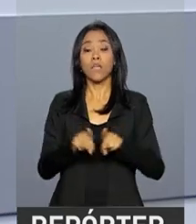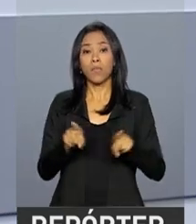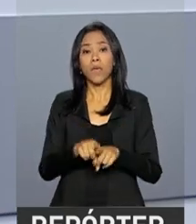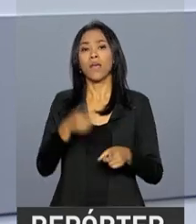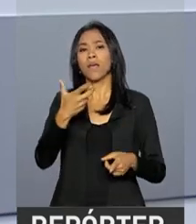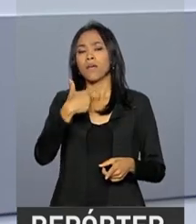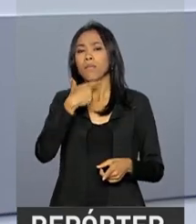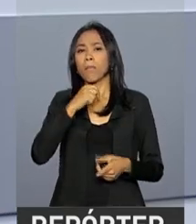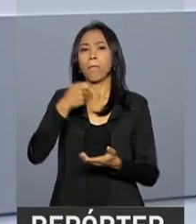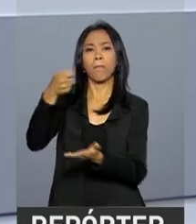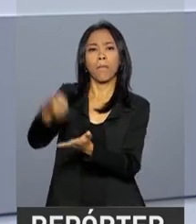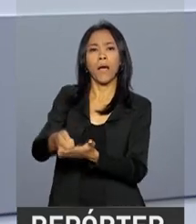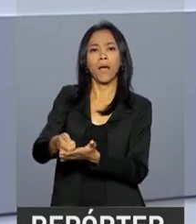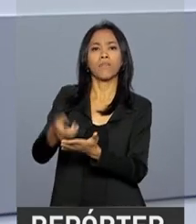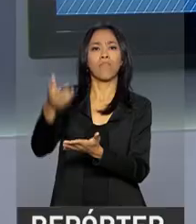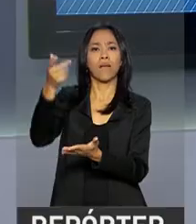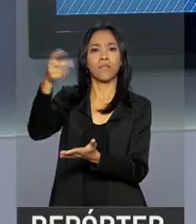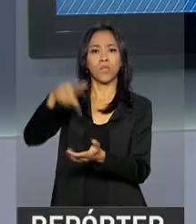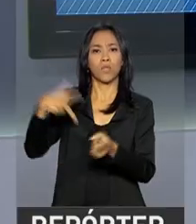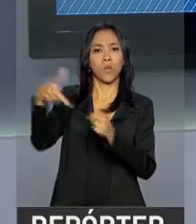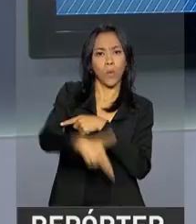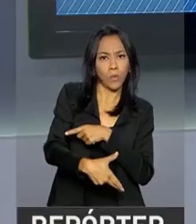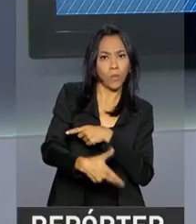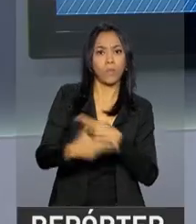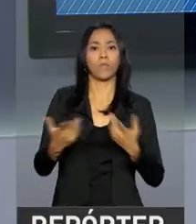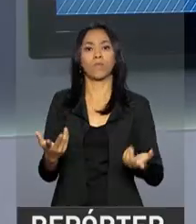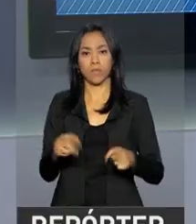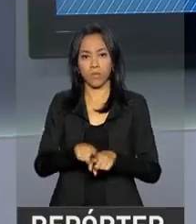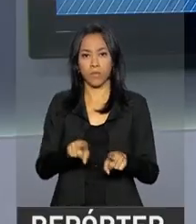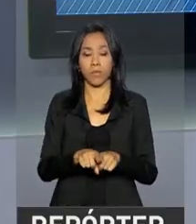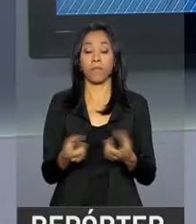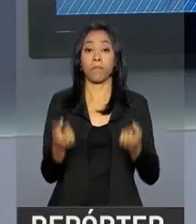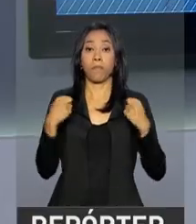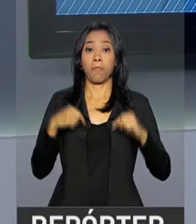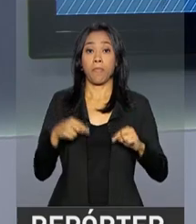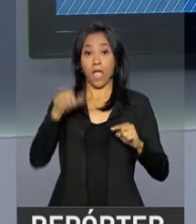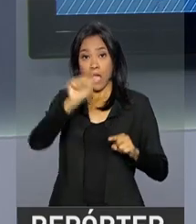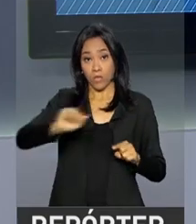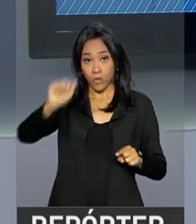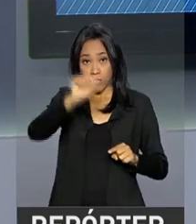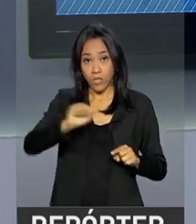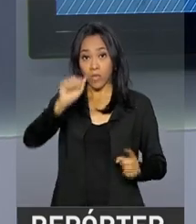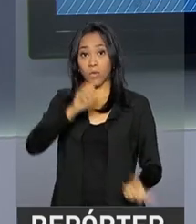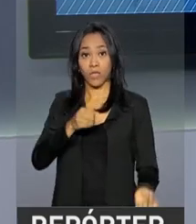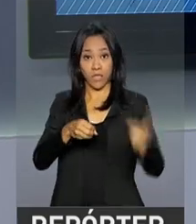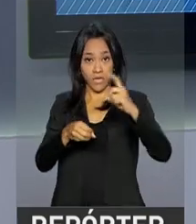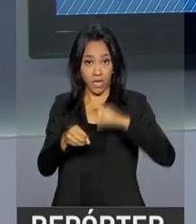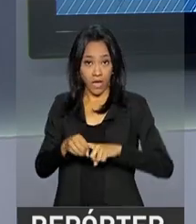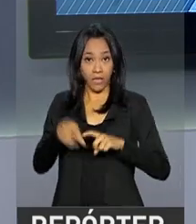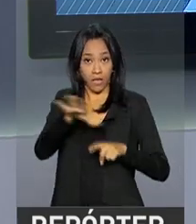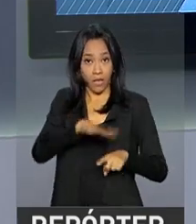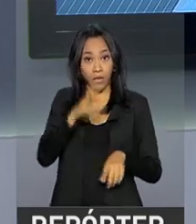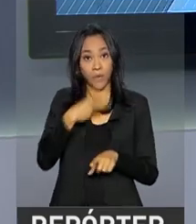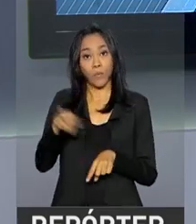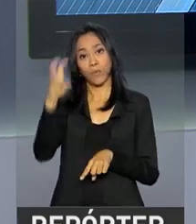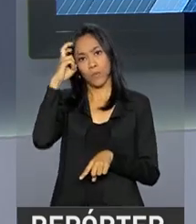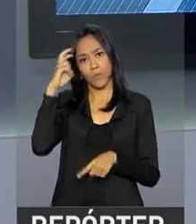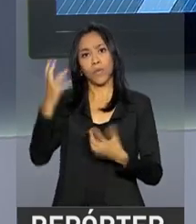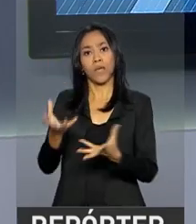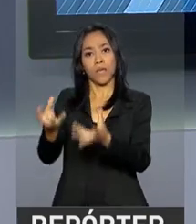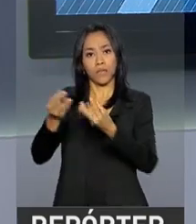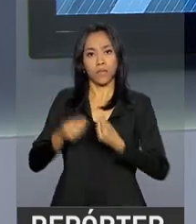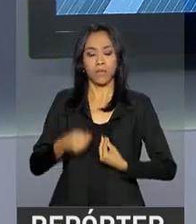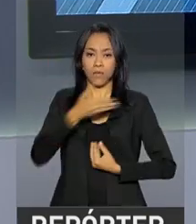seja, aqueles passíveis de cortes. Associações ligadas ao setor cultural receberam do governo o